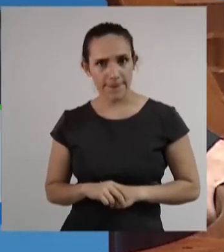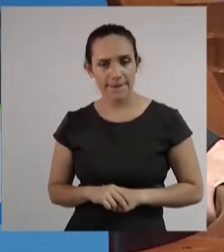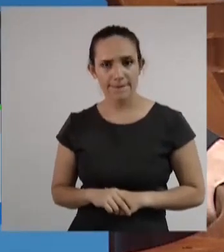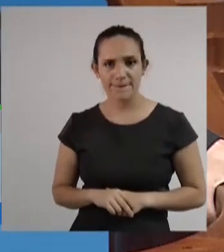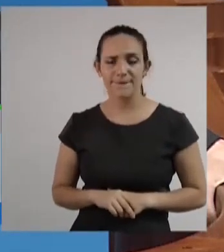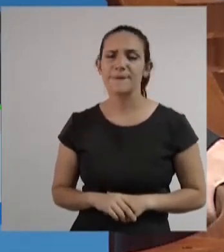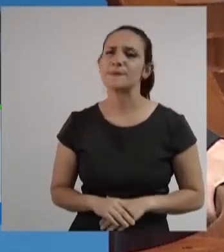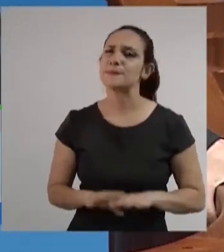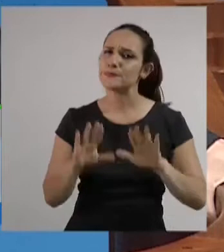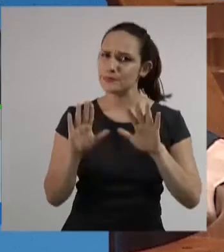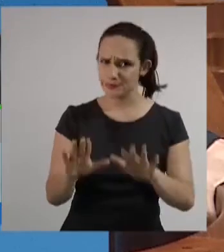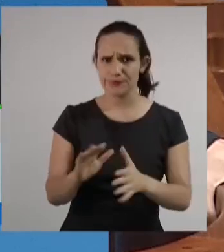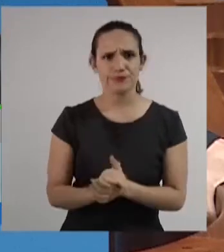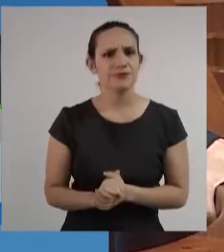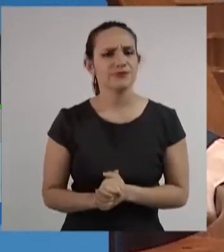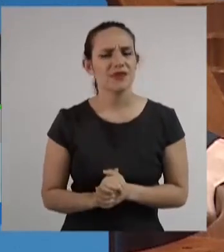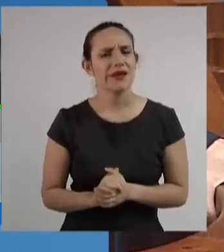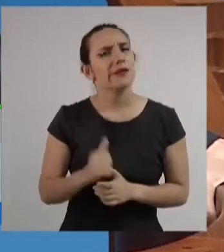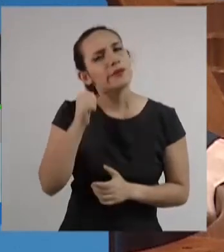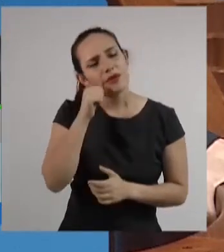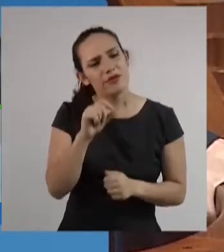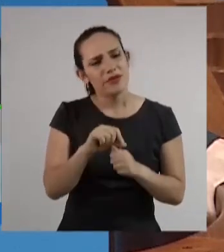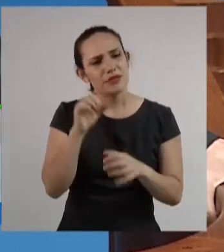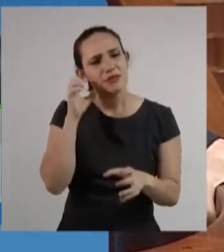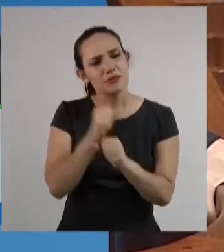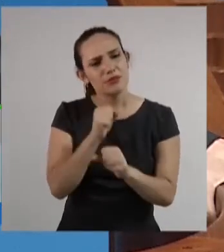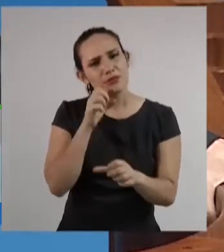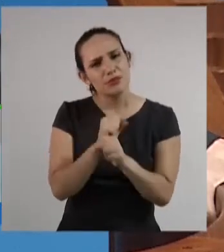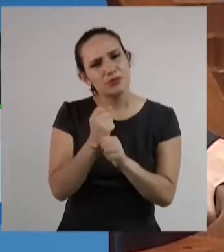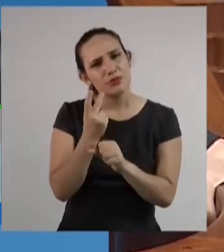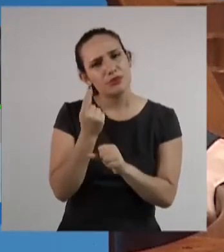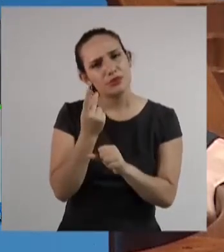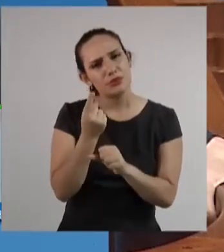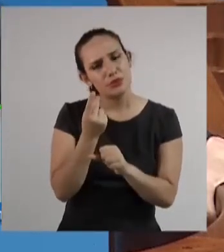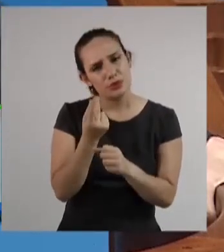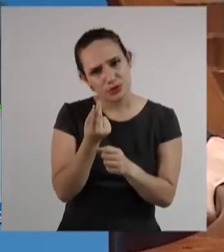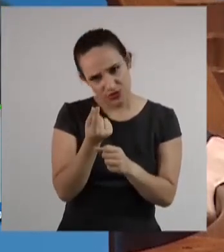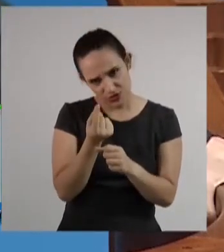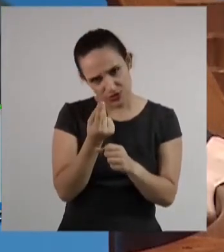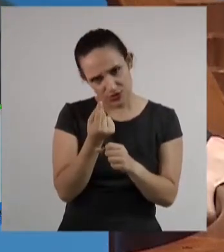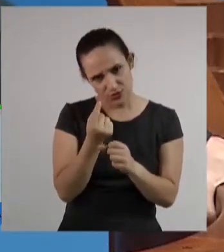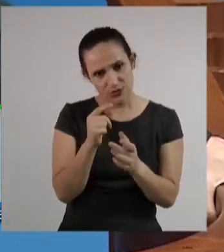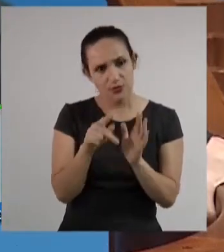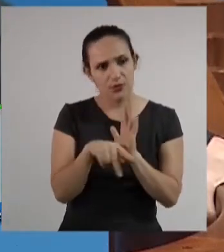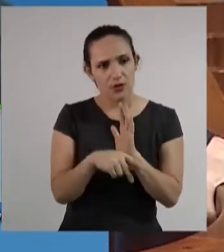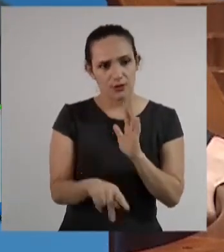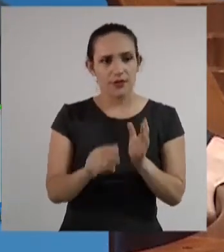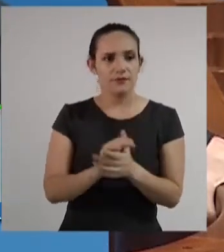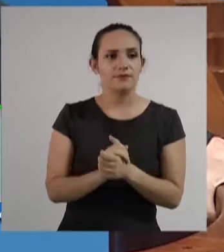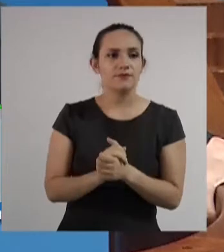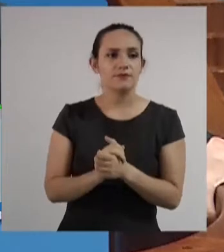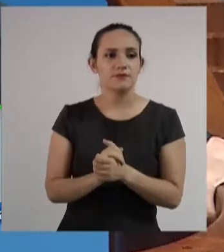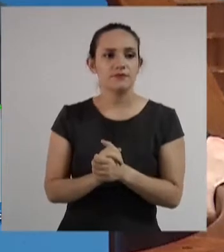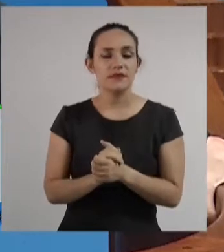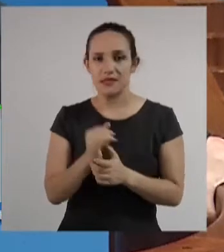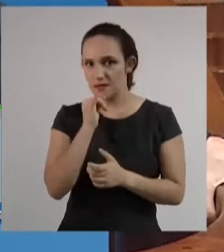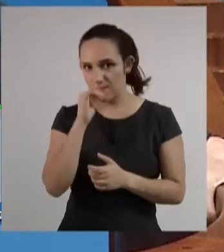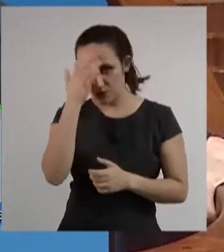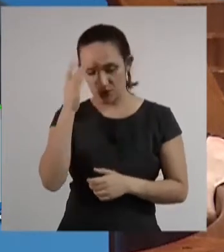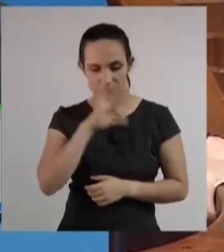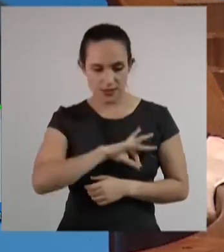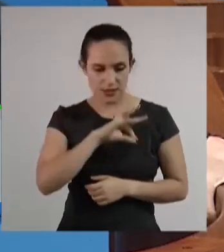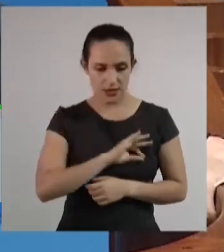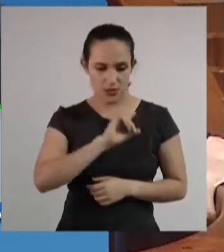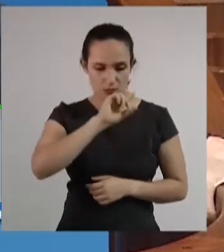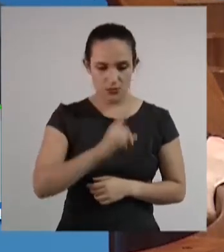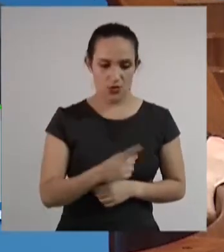E ela fez um cálculo, pegando o salário de um trabalhador que recebe R$